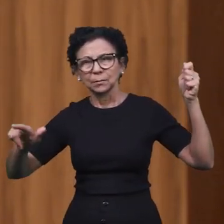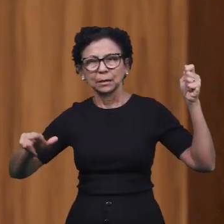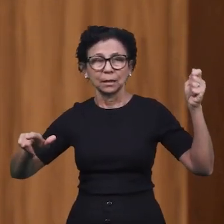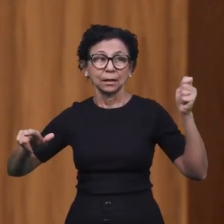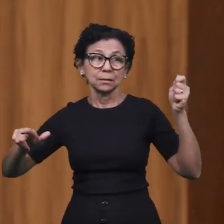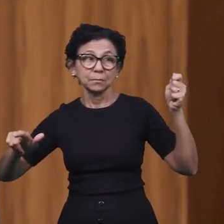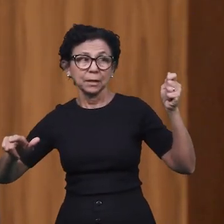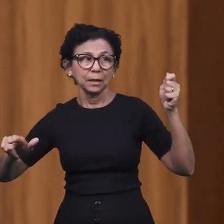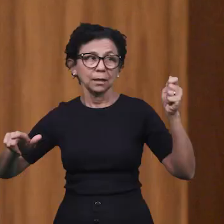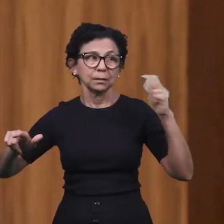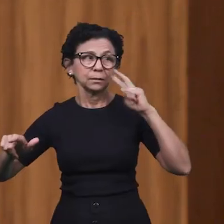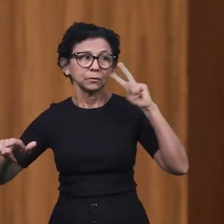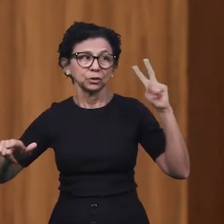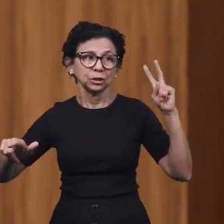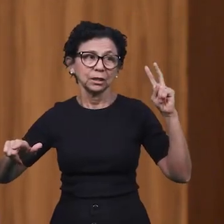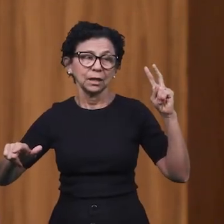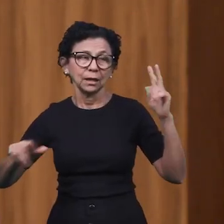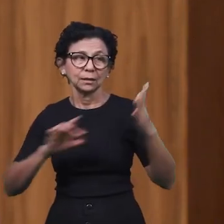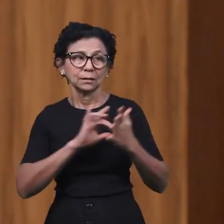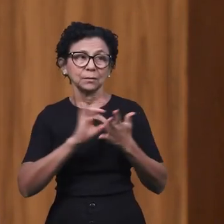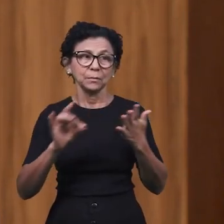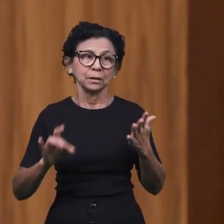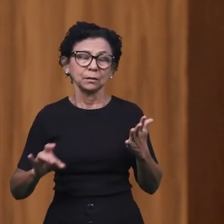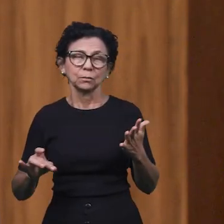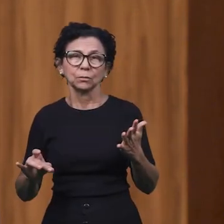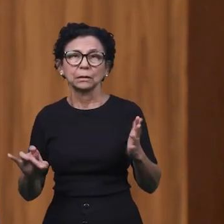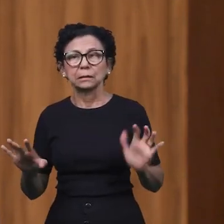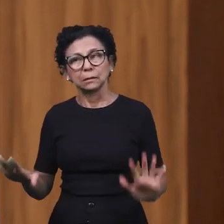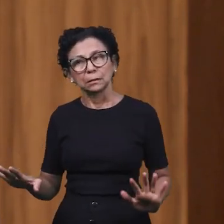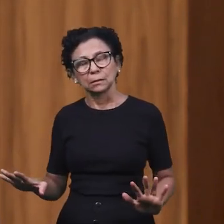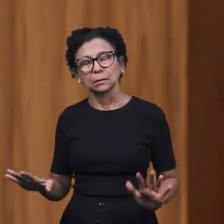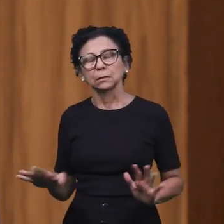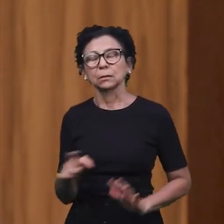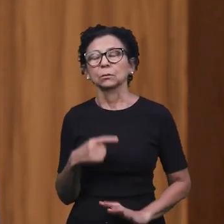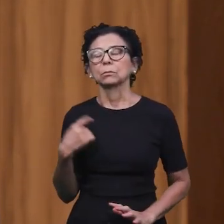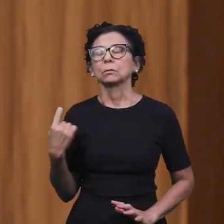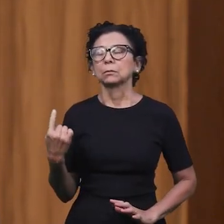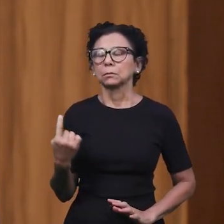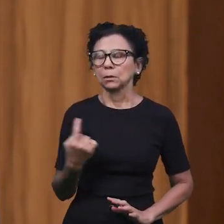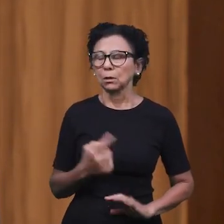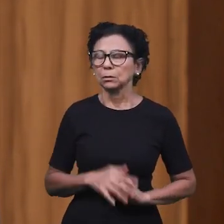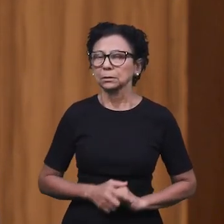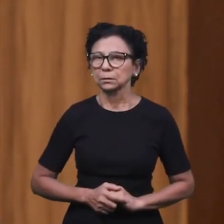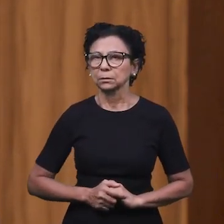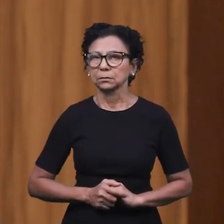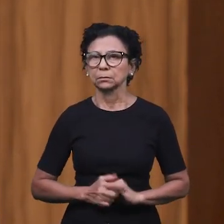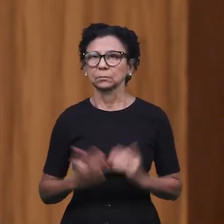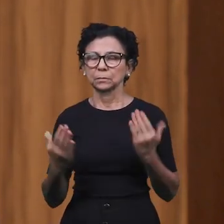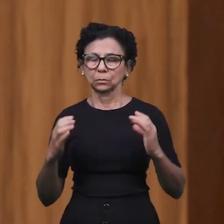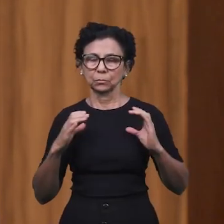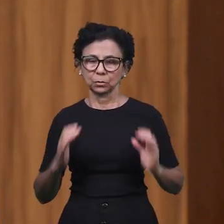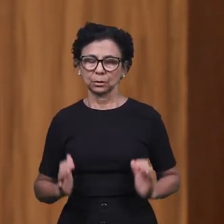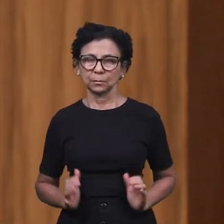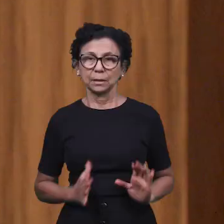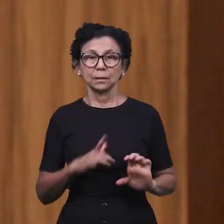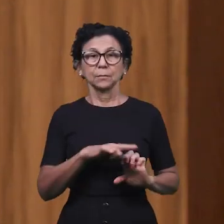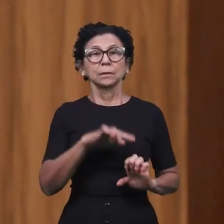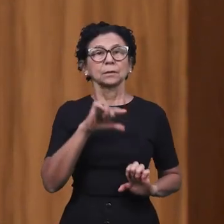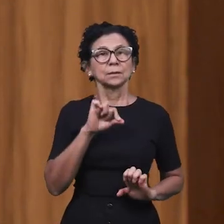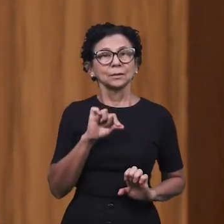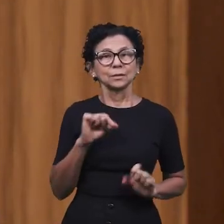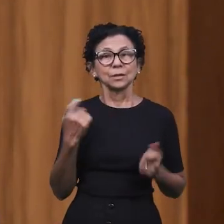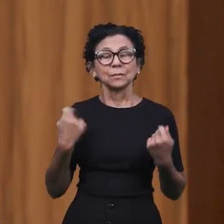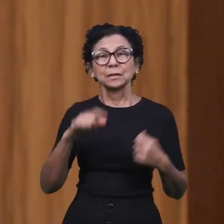criatividade. Então, nós, enquanto empreendedores, com o comportamento empreendedor, uma característica é essa, nós precisamos